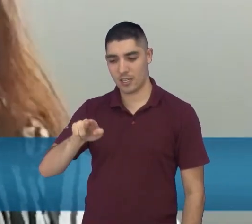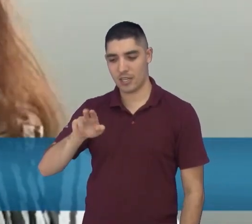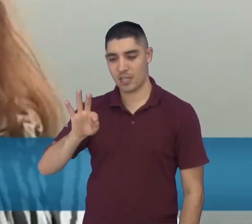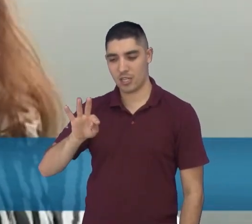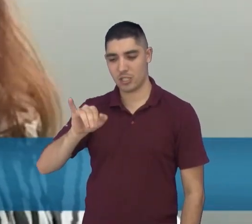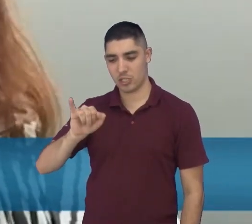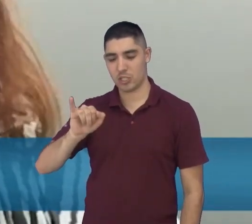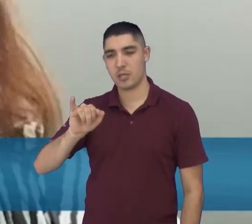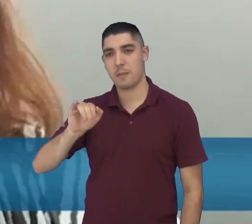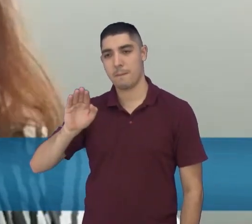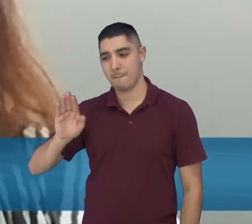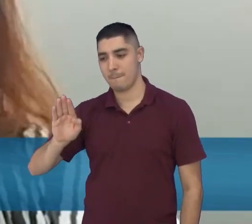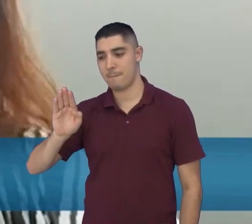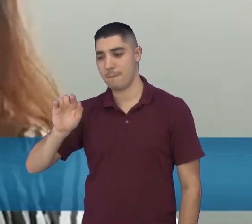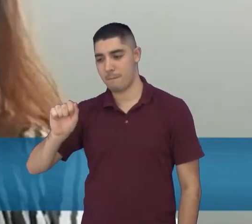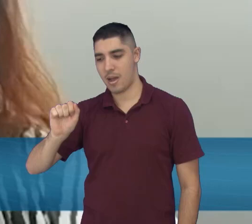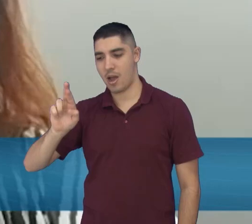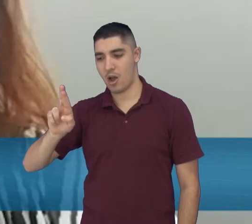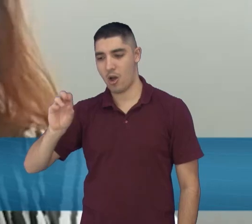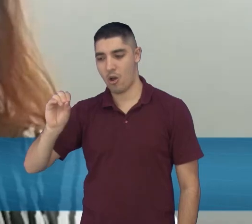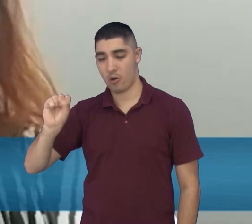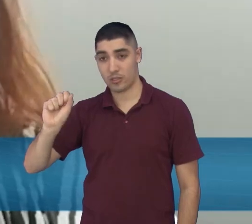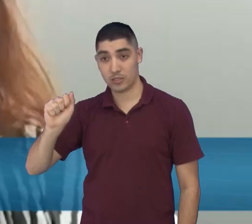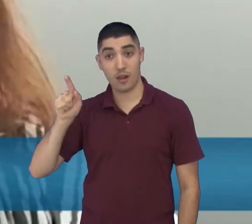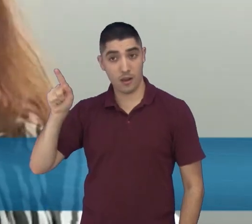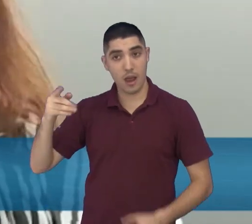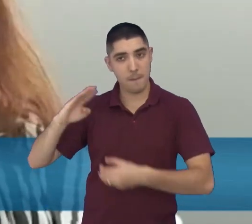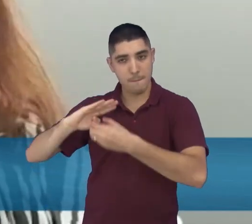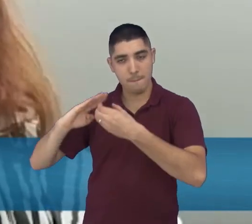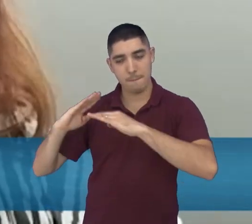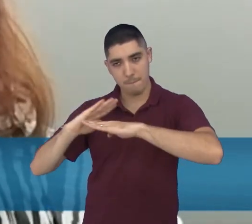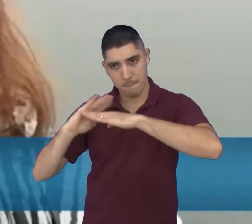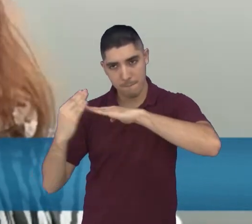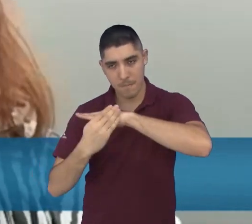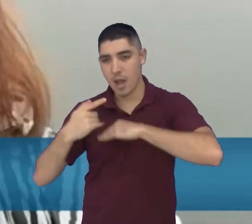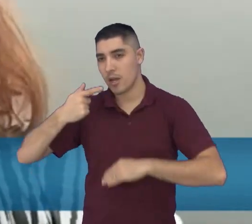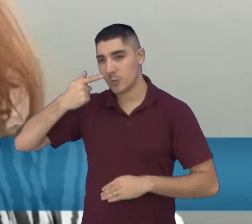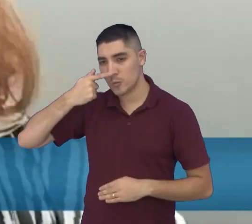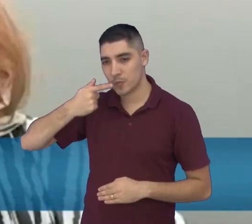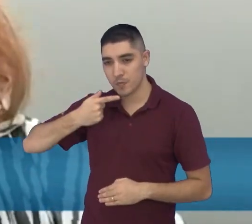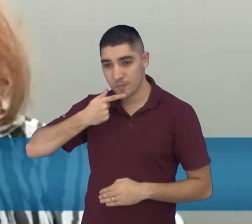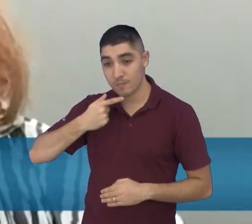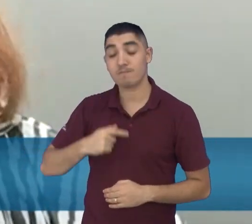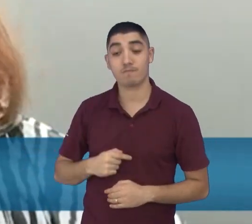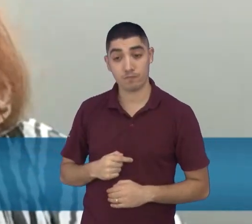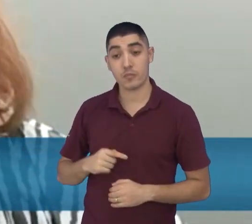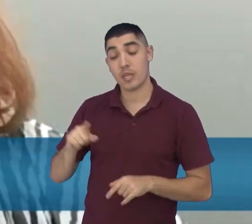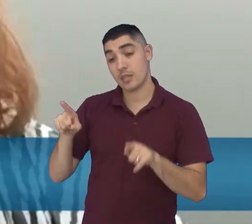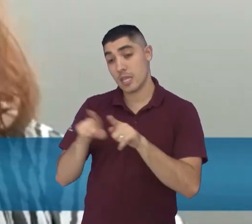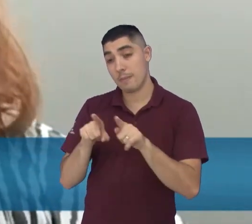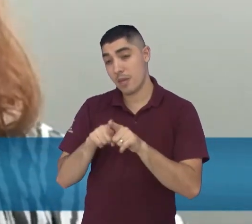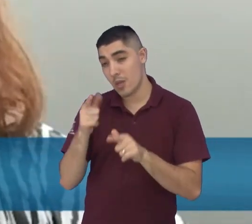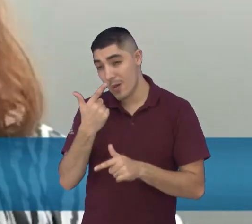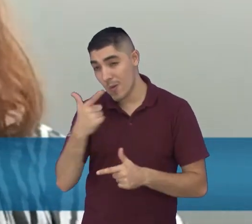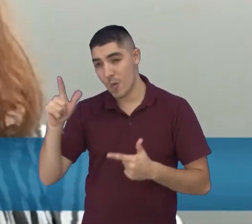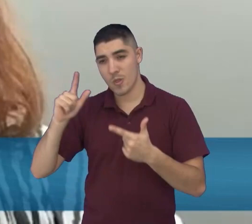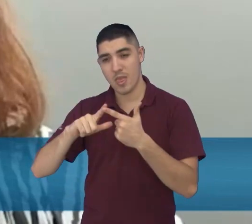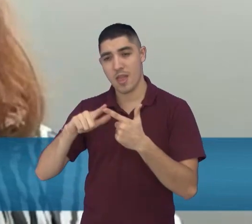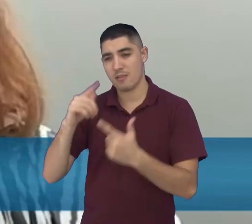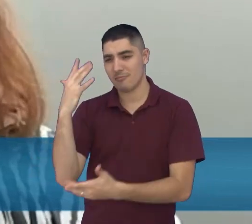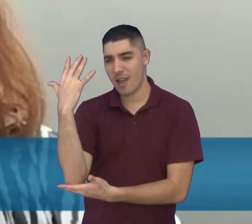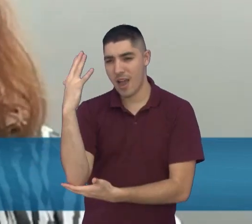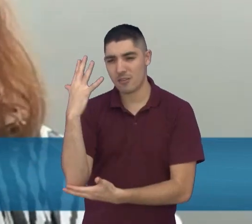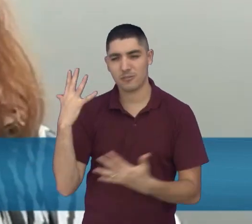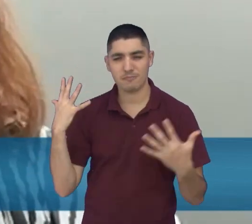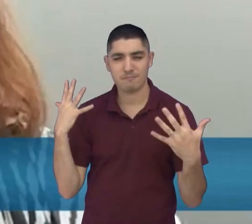Melo, centenária e resistente, seguida daquela maravilhosa árvore